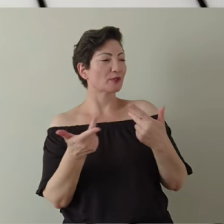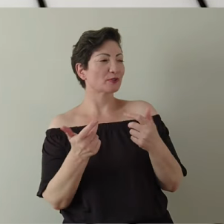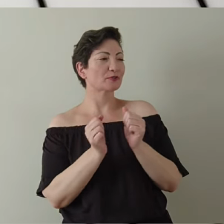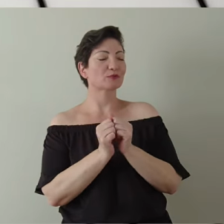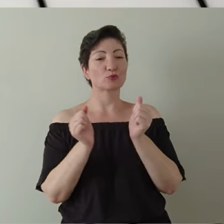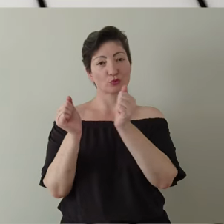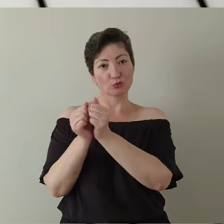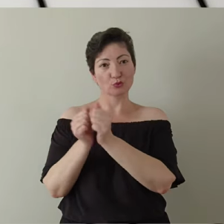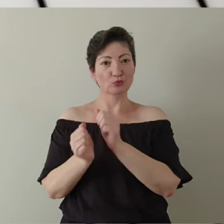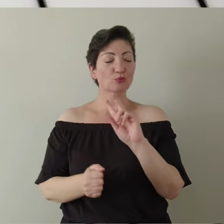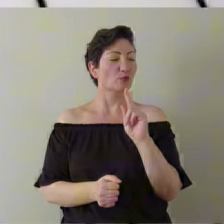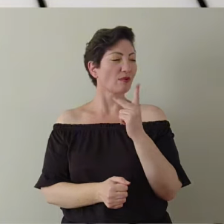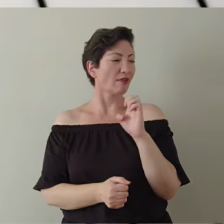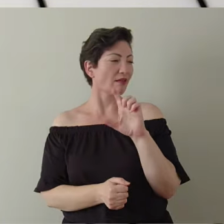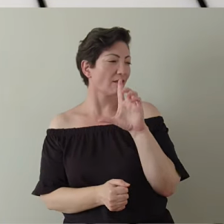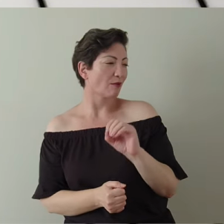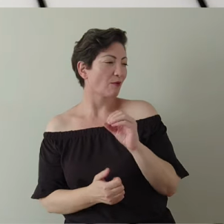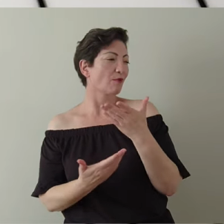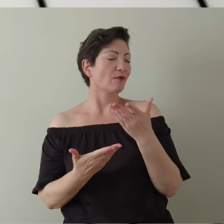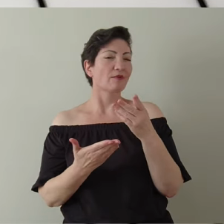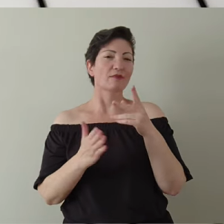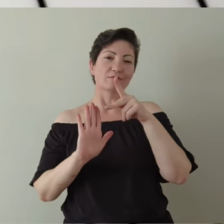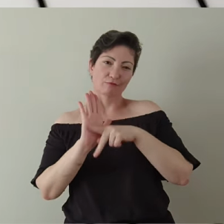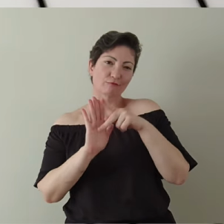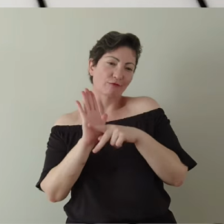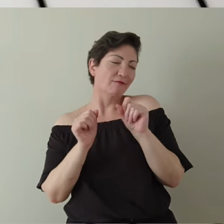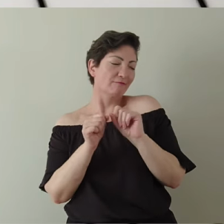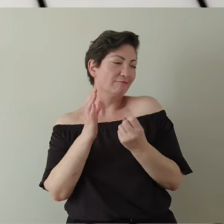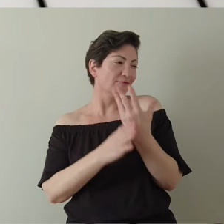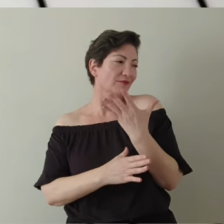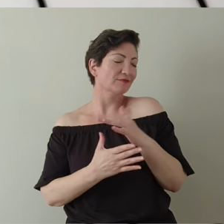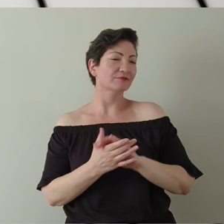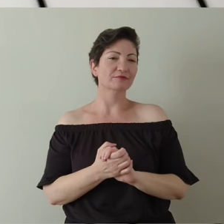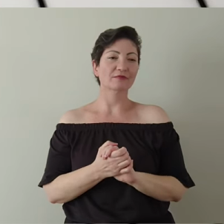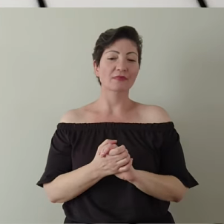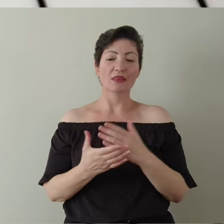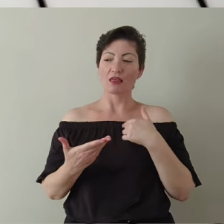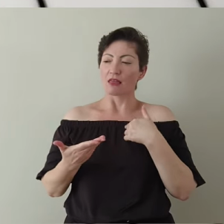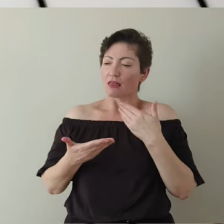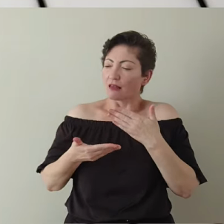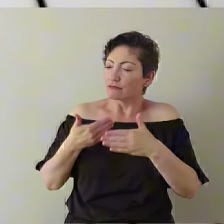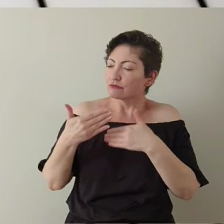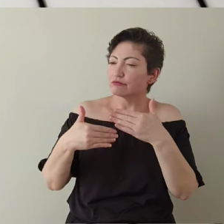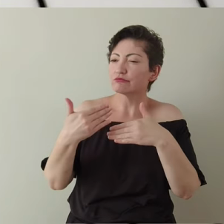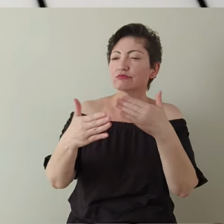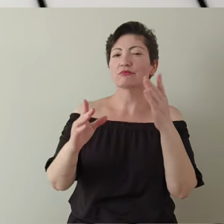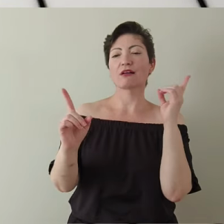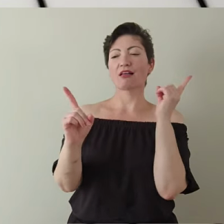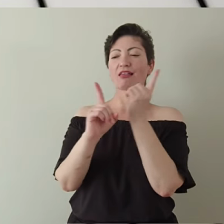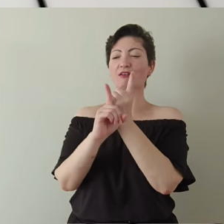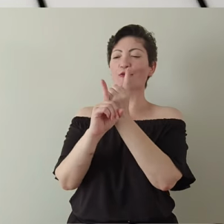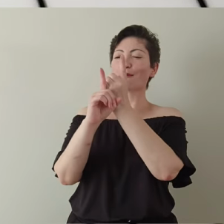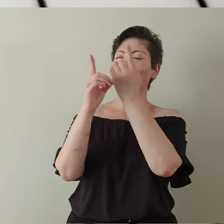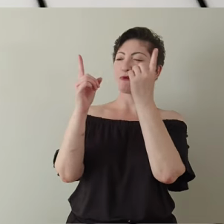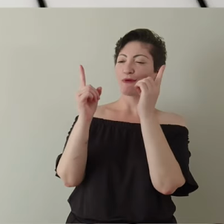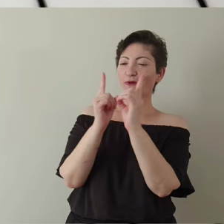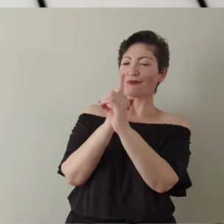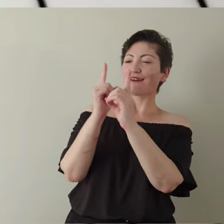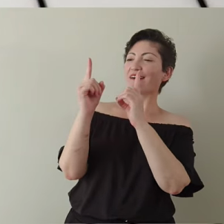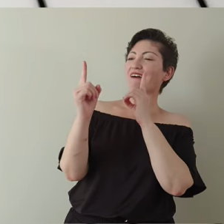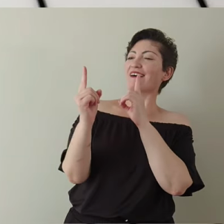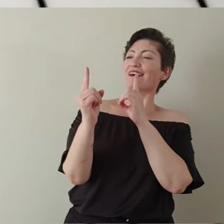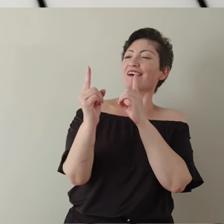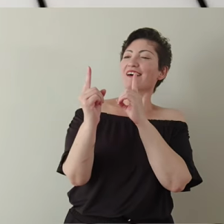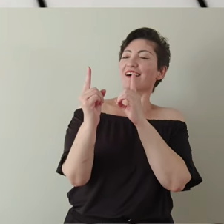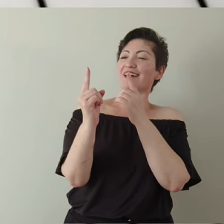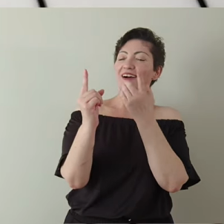com a Elô, que ela propunha esses trabalhos assim. E a partir disso, né, desse nosso encontro lá, a gente